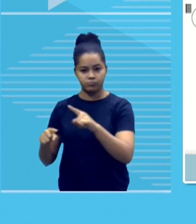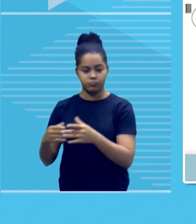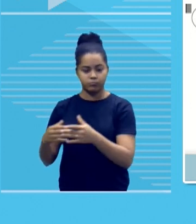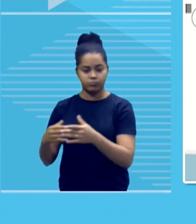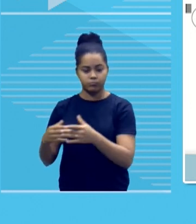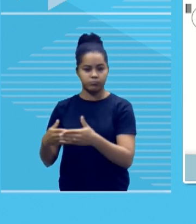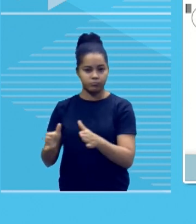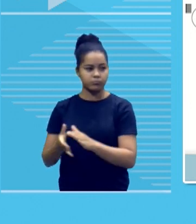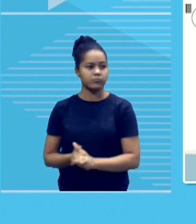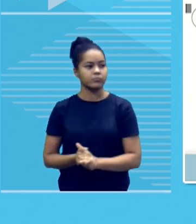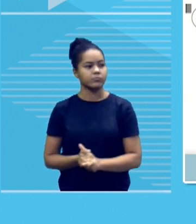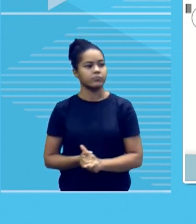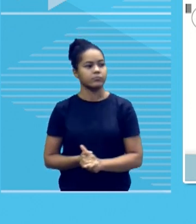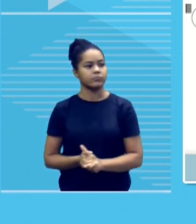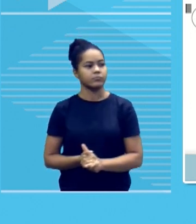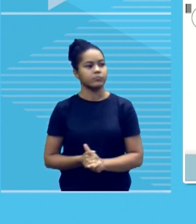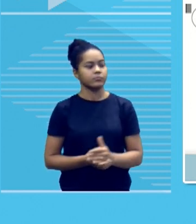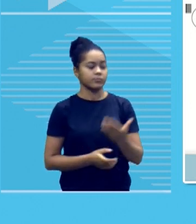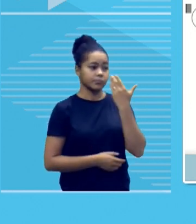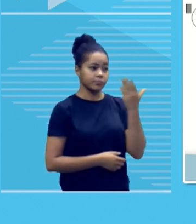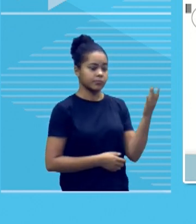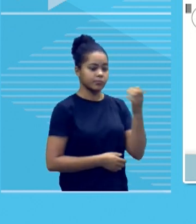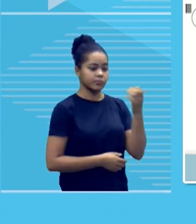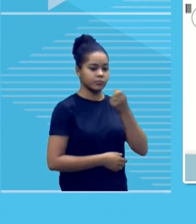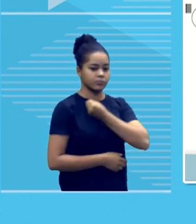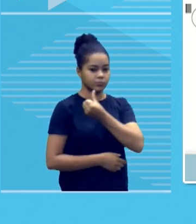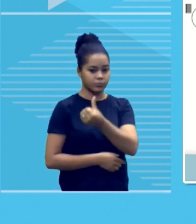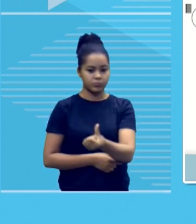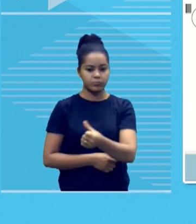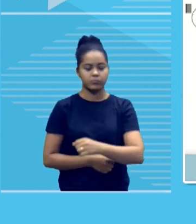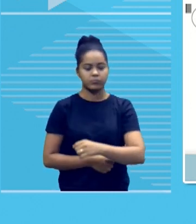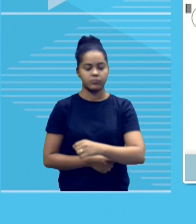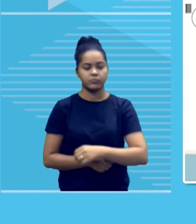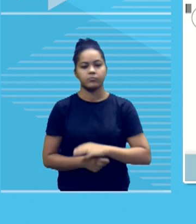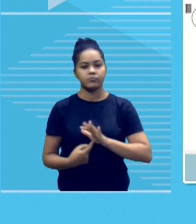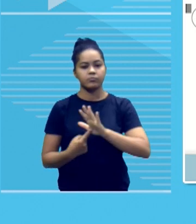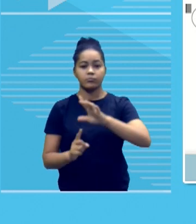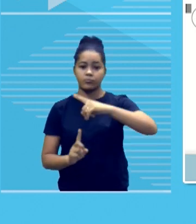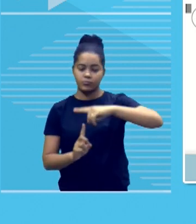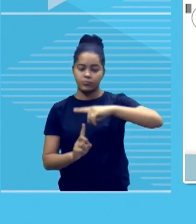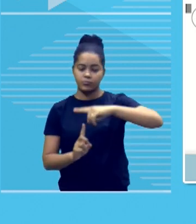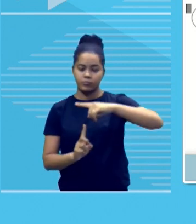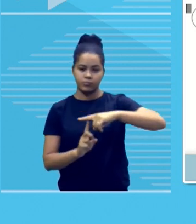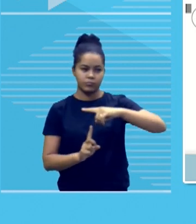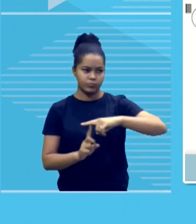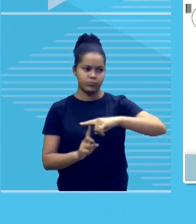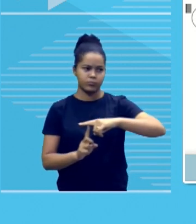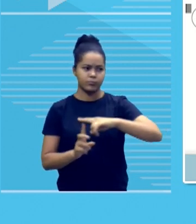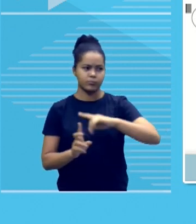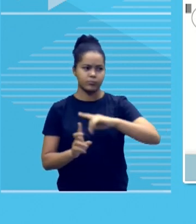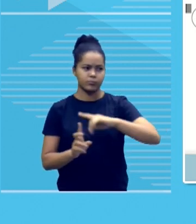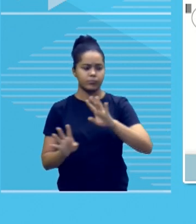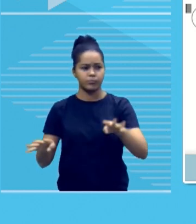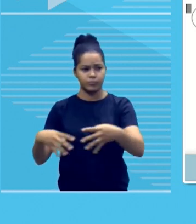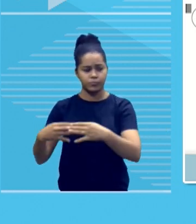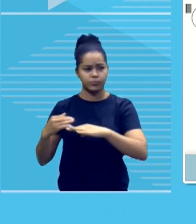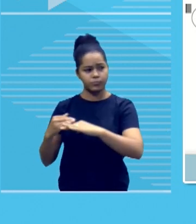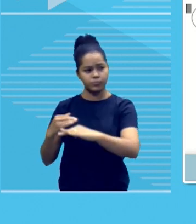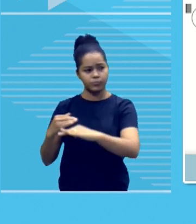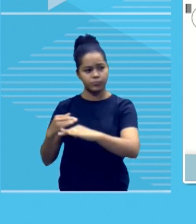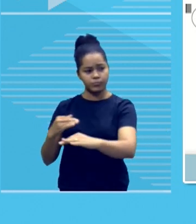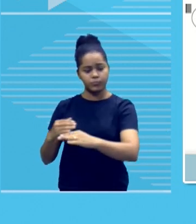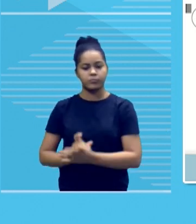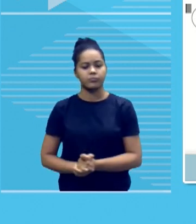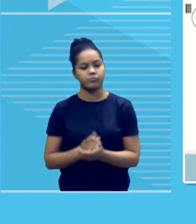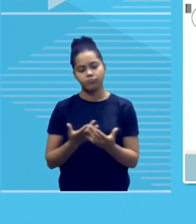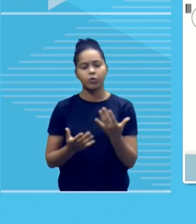mas caso aqui ó indique o tipo de isomeria plana e ocorre entre os compostos aí na letra a e